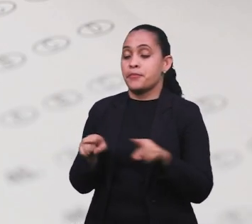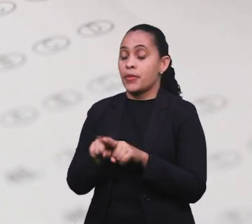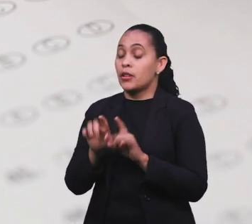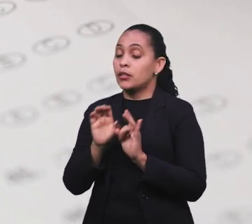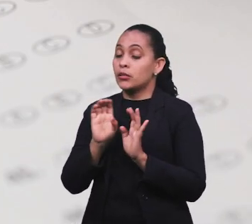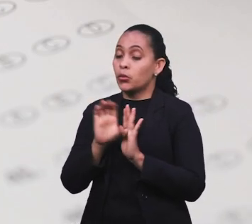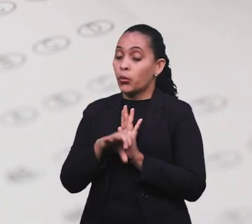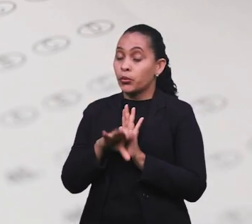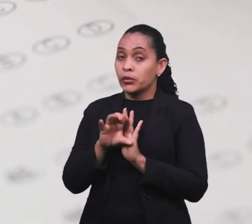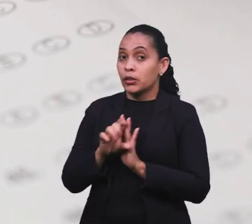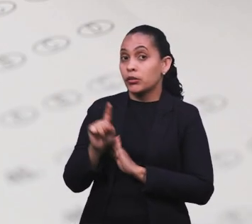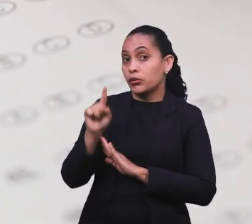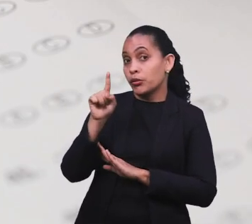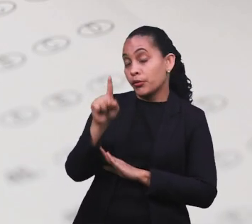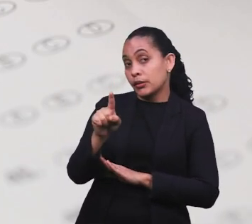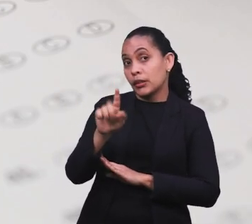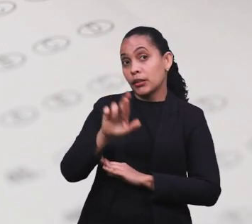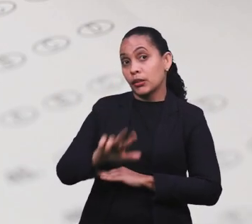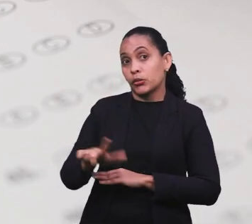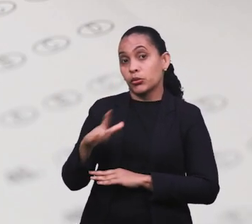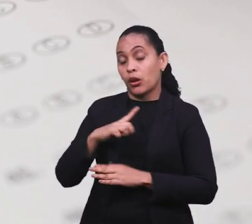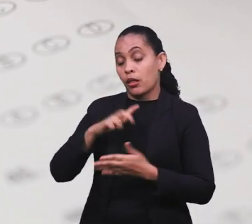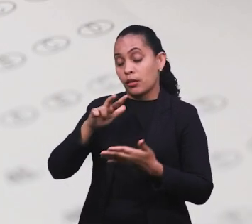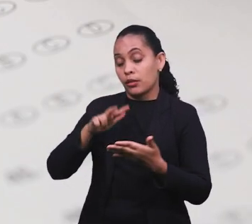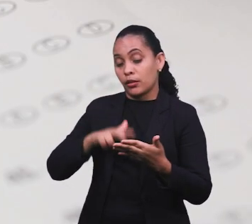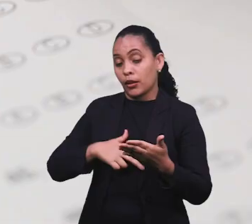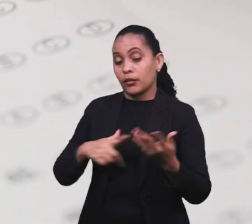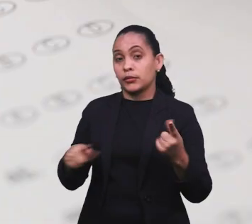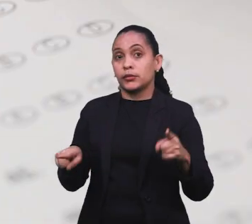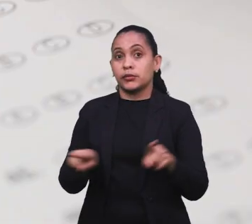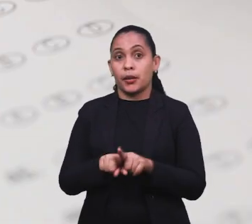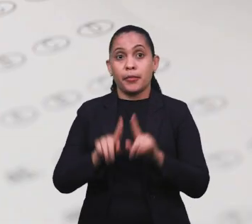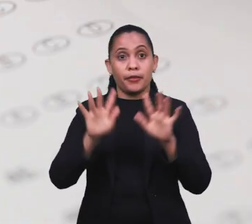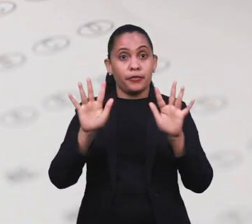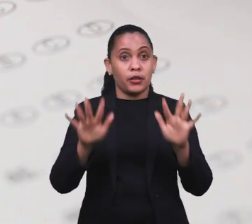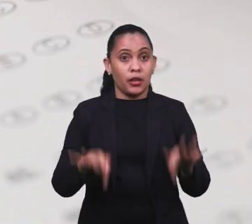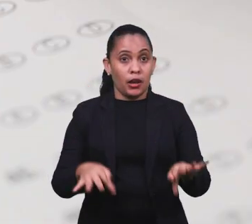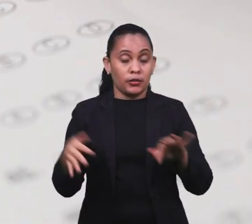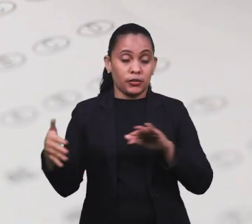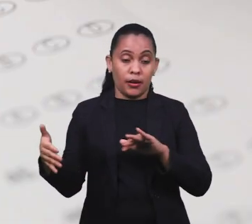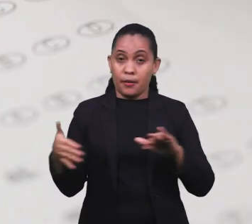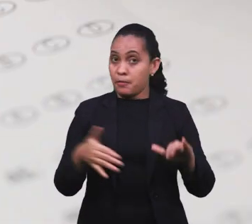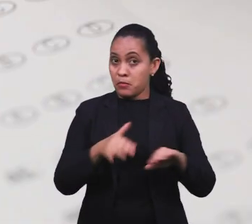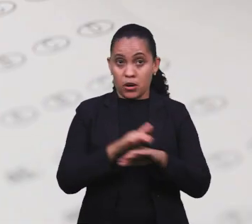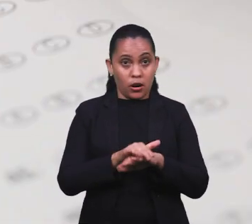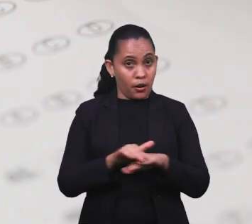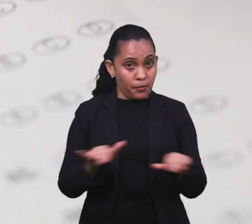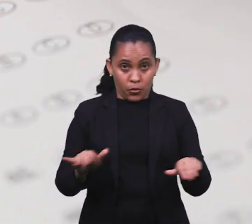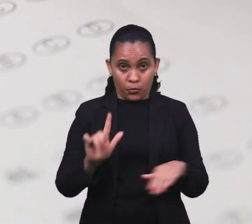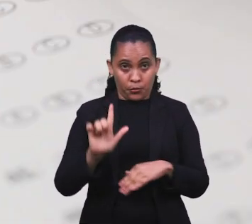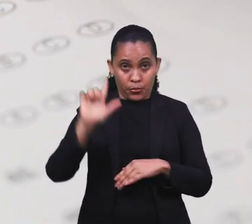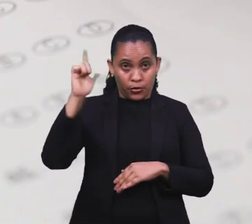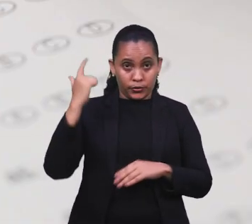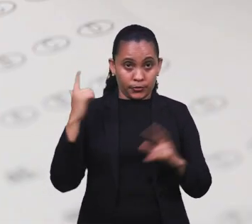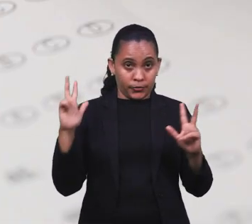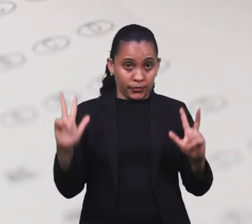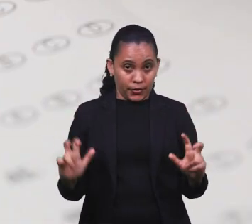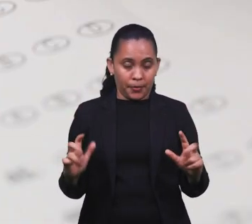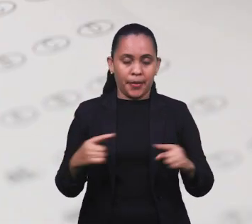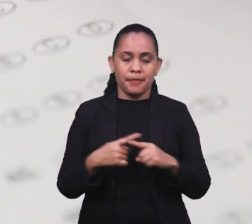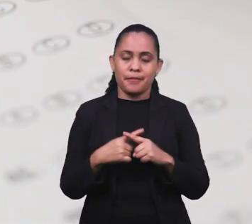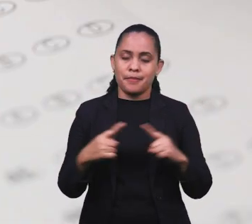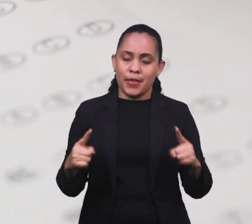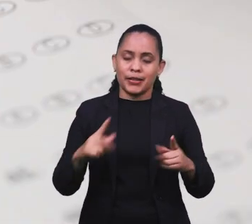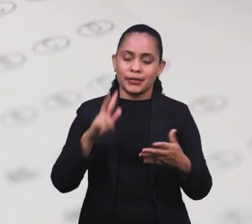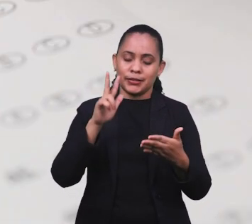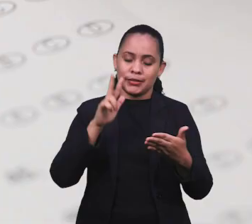esse conceito de você não apenas ler e terminar e ir para o próximo